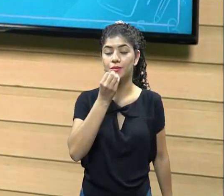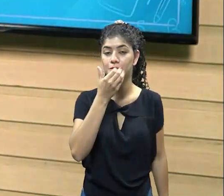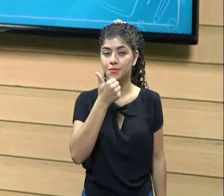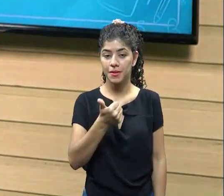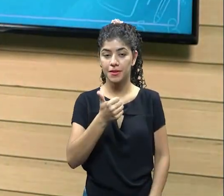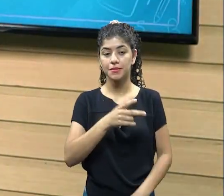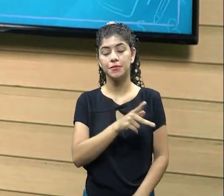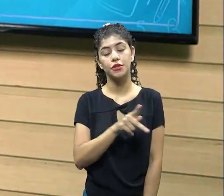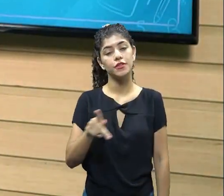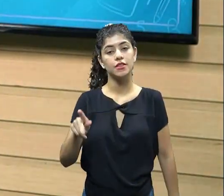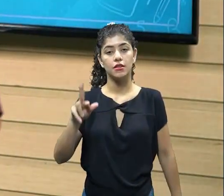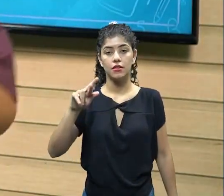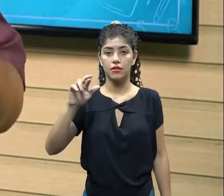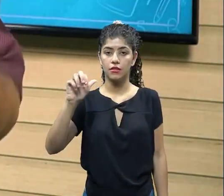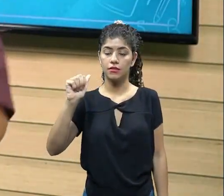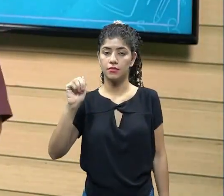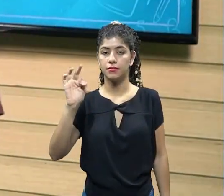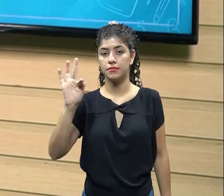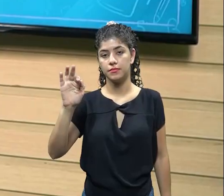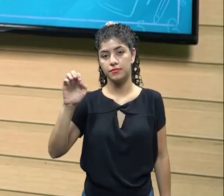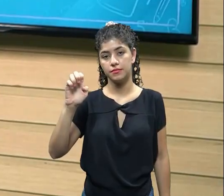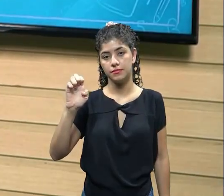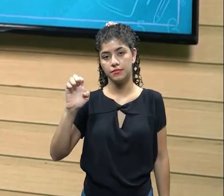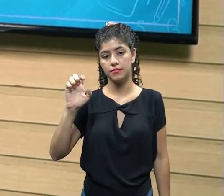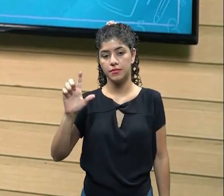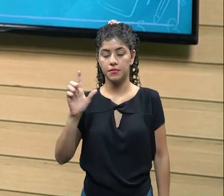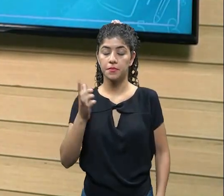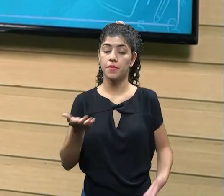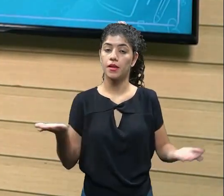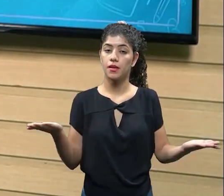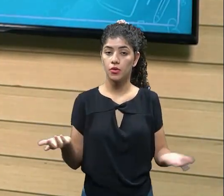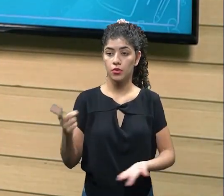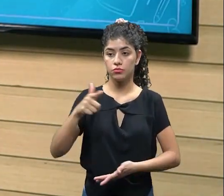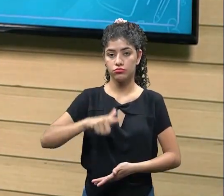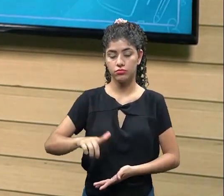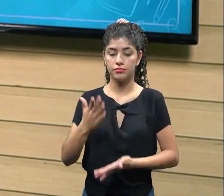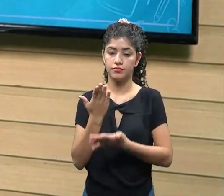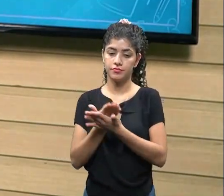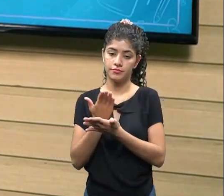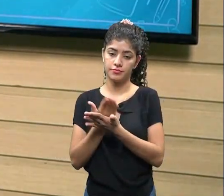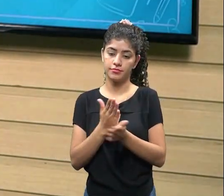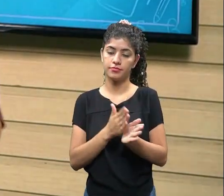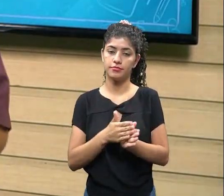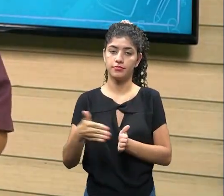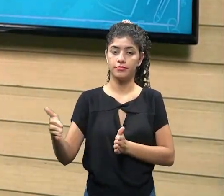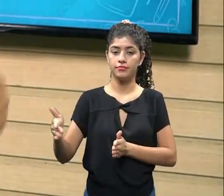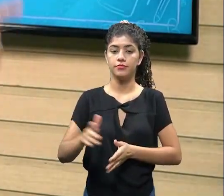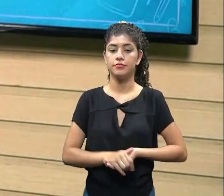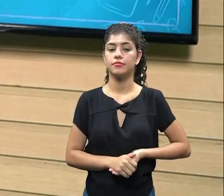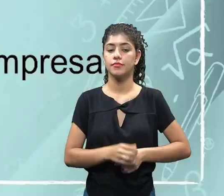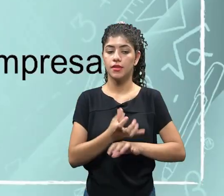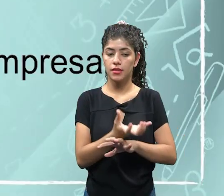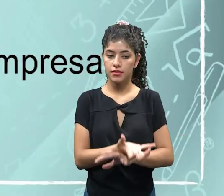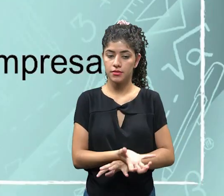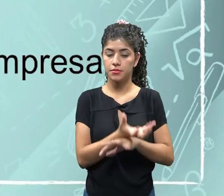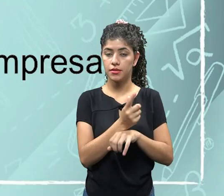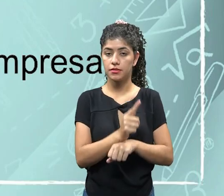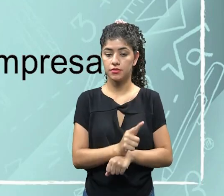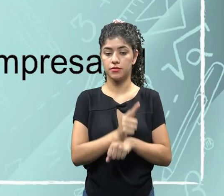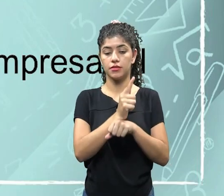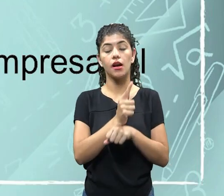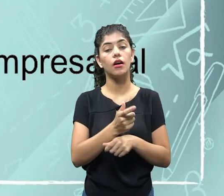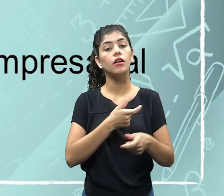Olá, tudo bom? Sou o professor Rafael. Nós vamos agora para uma nova jornada de aulas, tá bom? Da disciplina